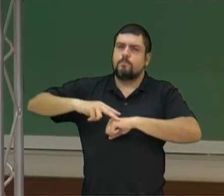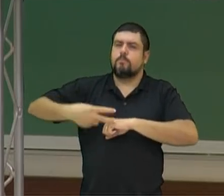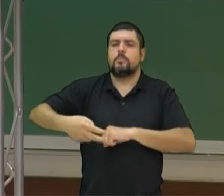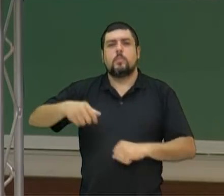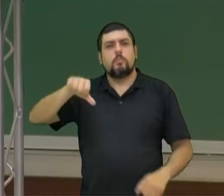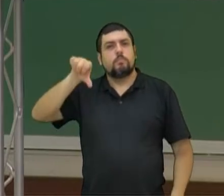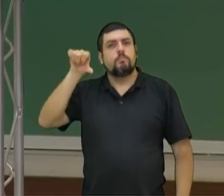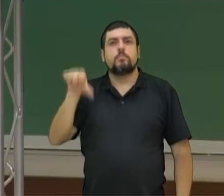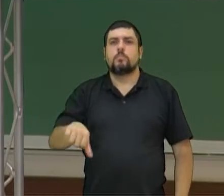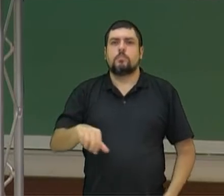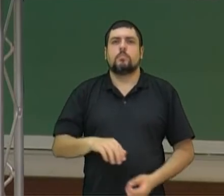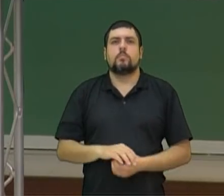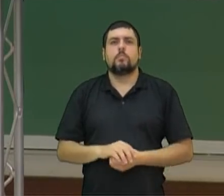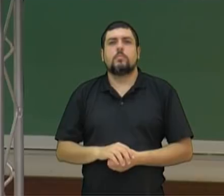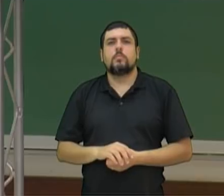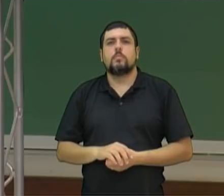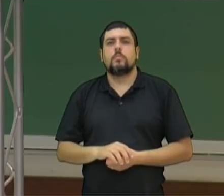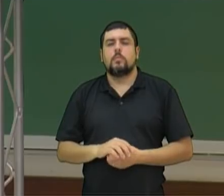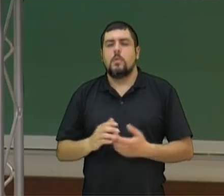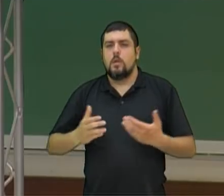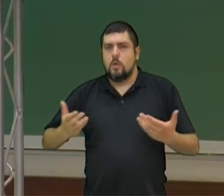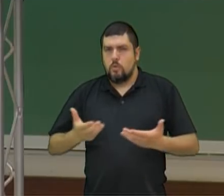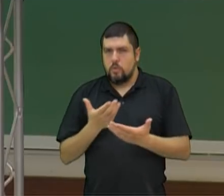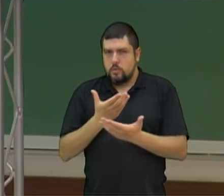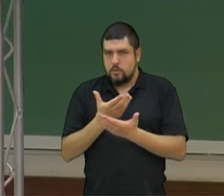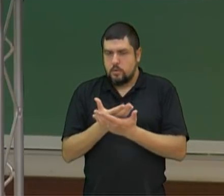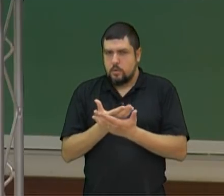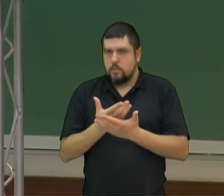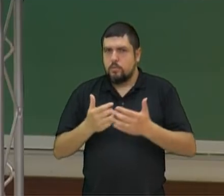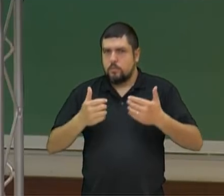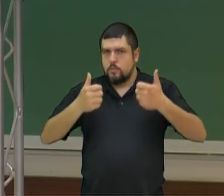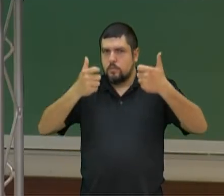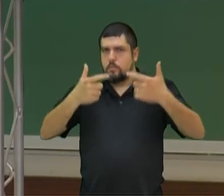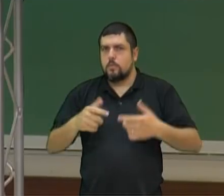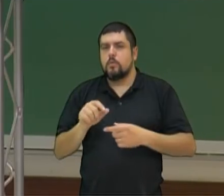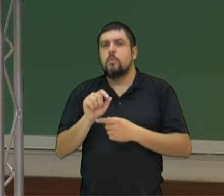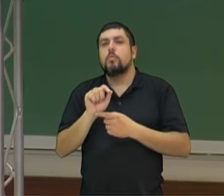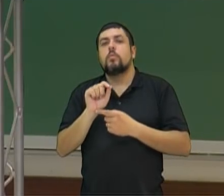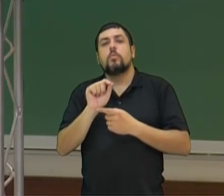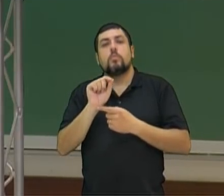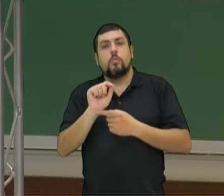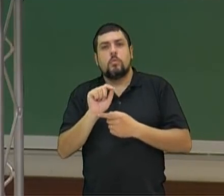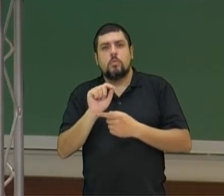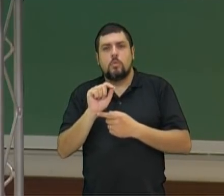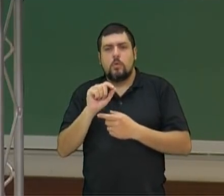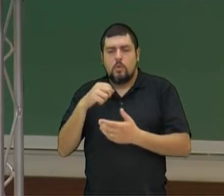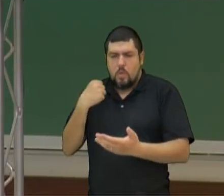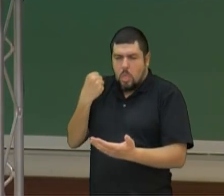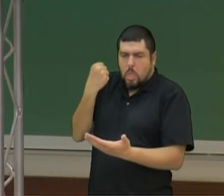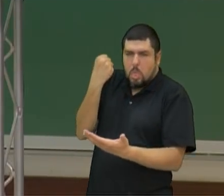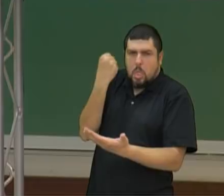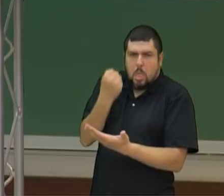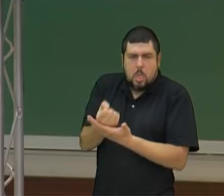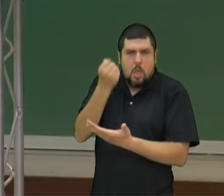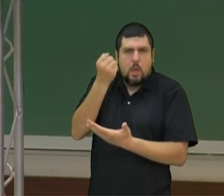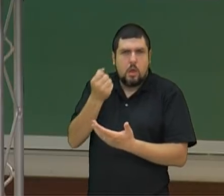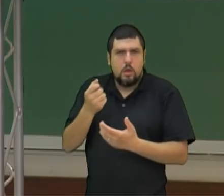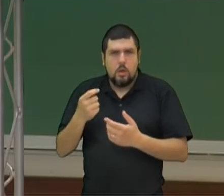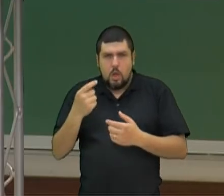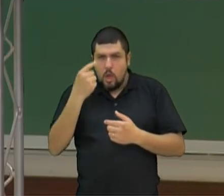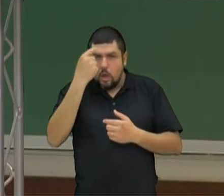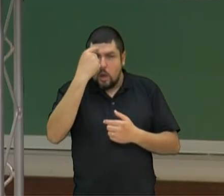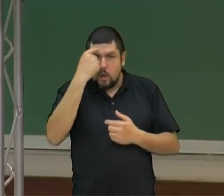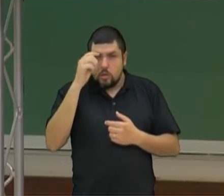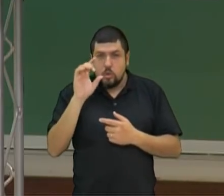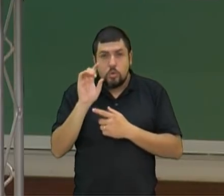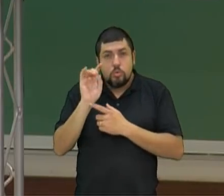que na aula de hoje, a gente não vai ver que o impacto, o prejuízo, as lesões são só na região